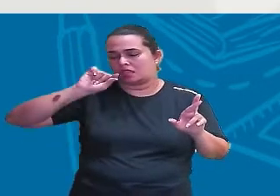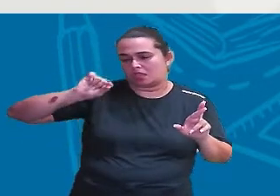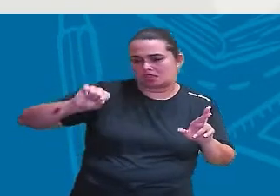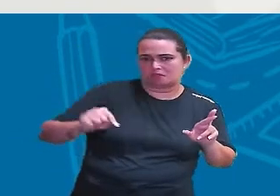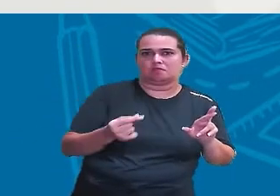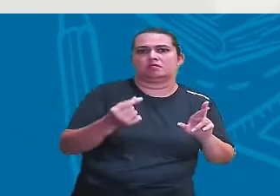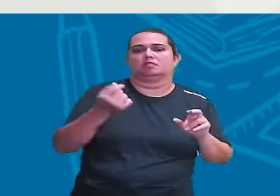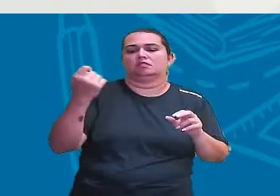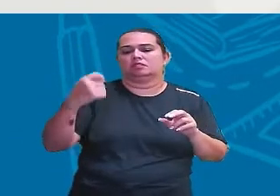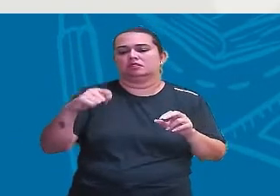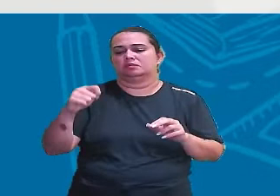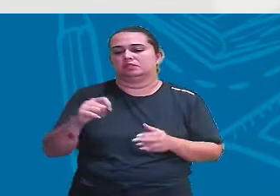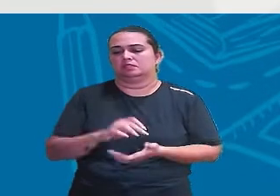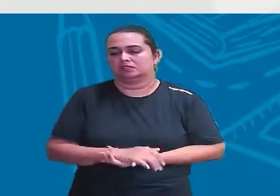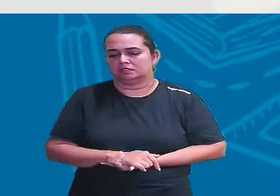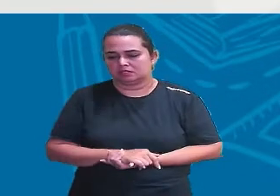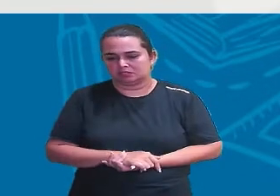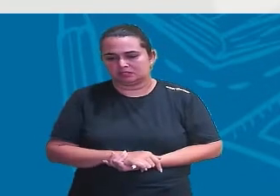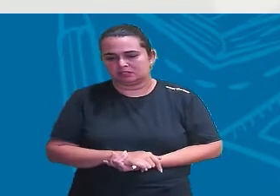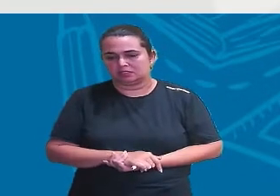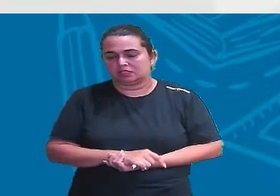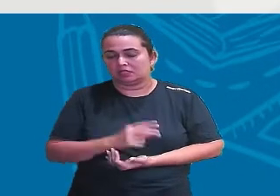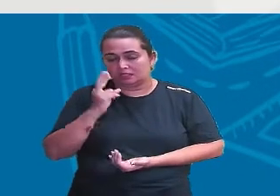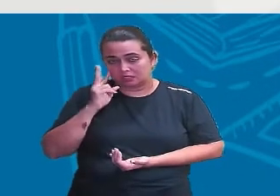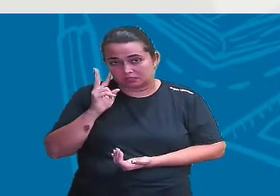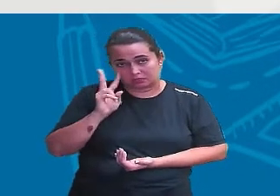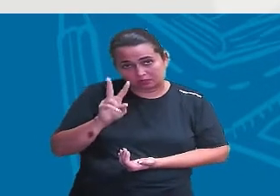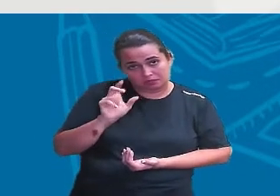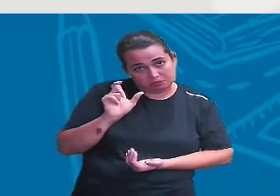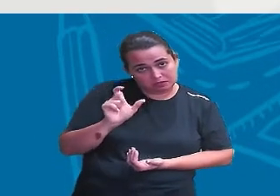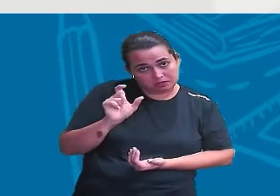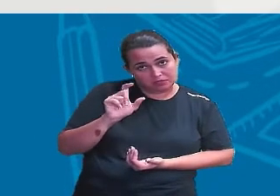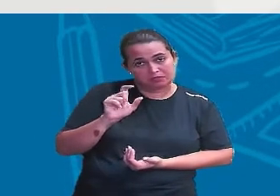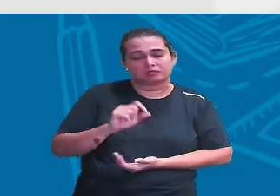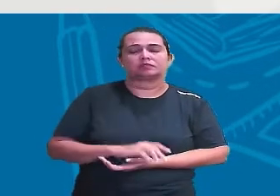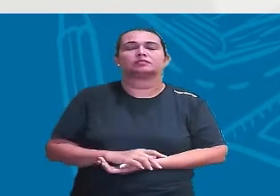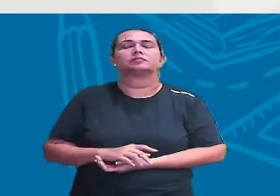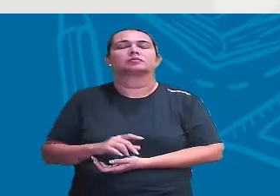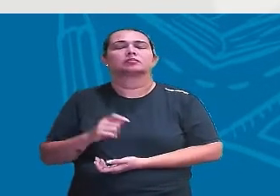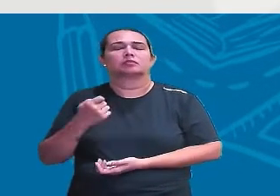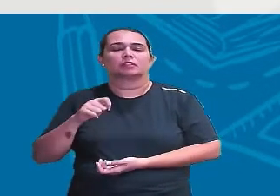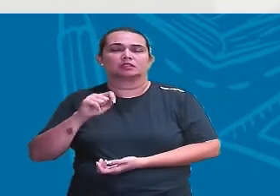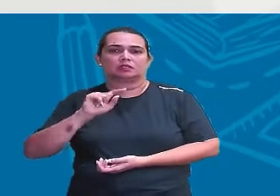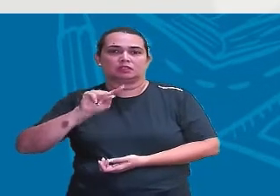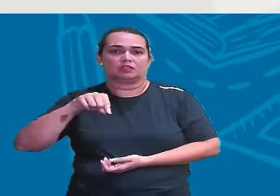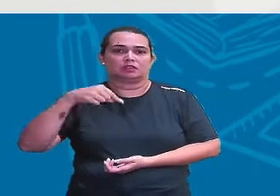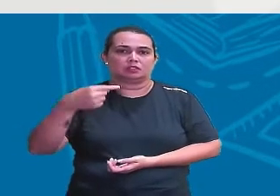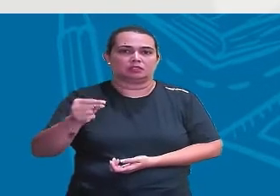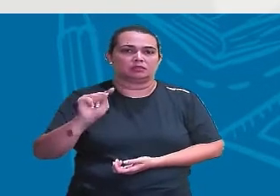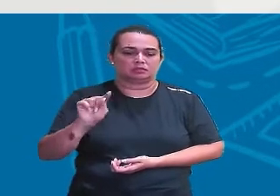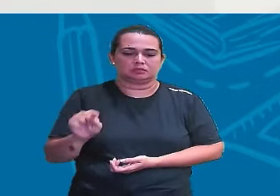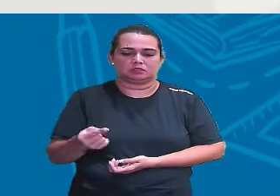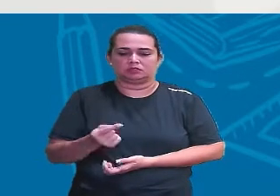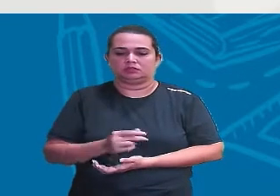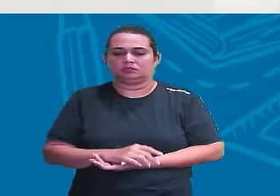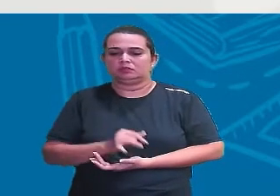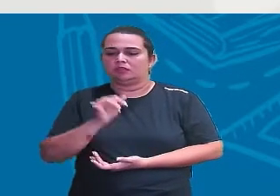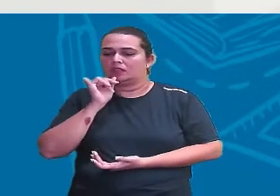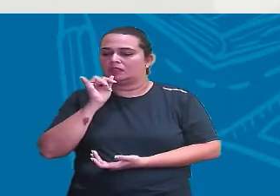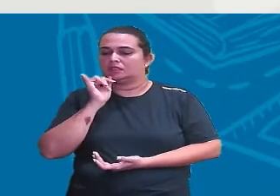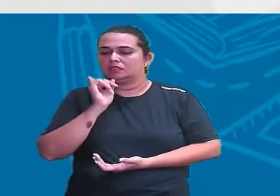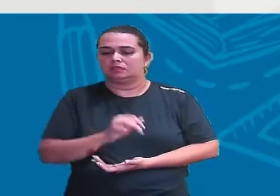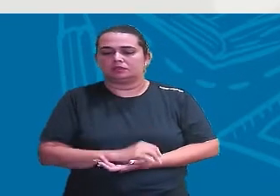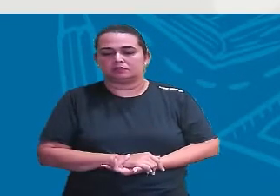o or, que quer dizer ou. Então, se tiver essas conjunções, coloca-se uma vírgula após ela. Então, fica ligadinho. Olha o